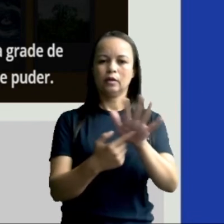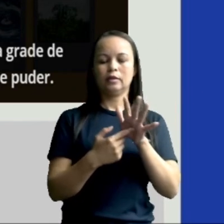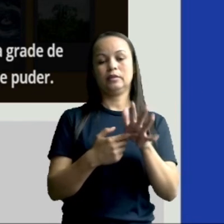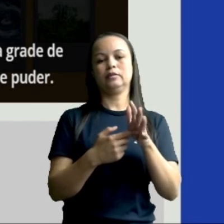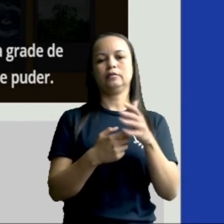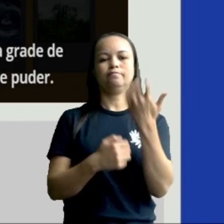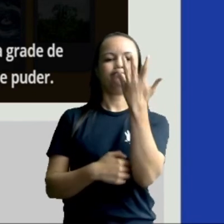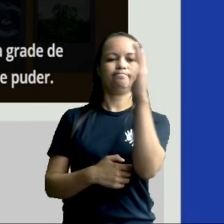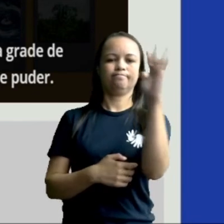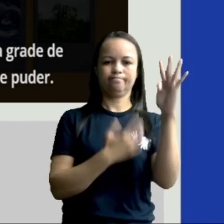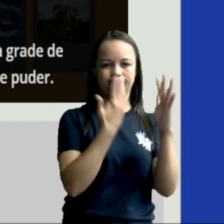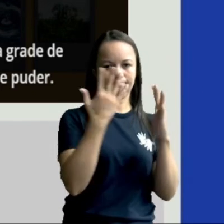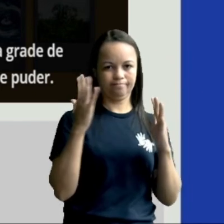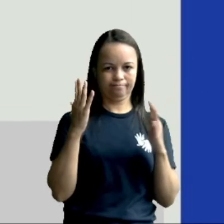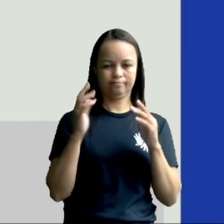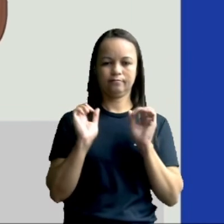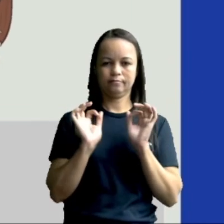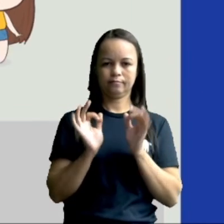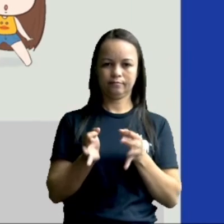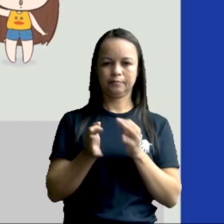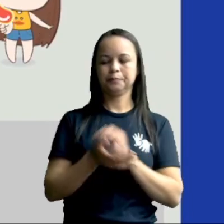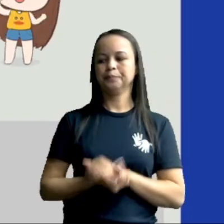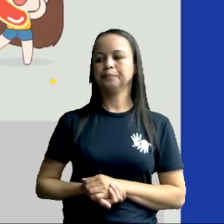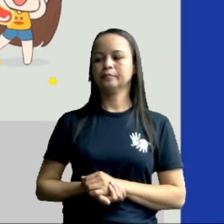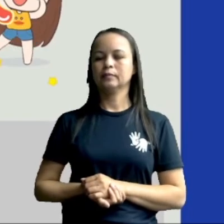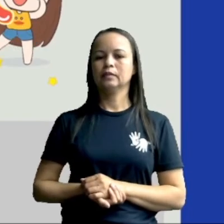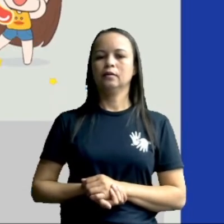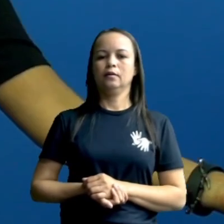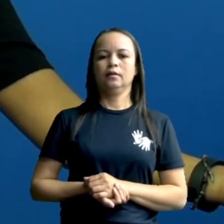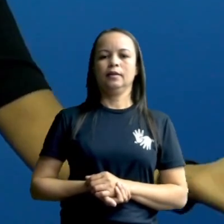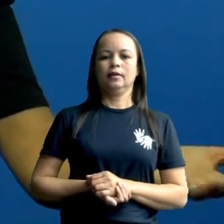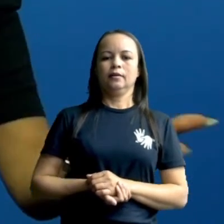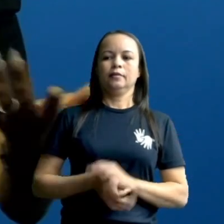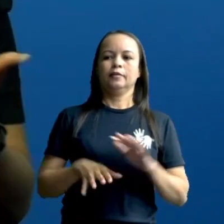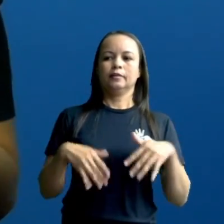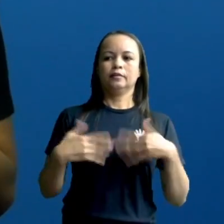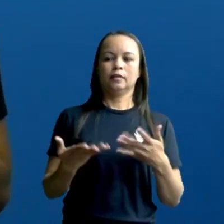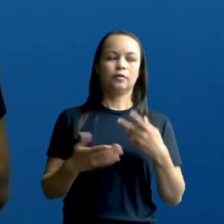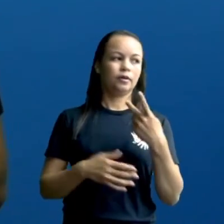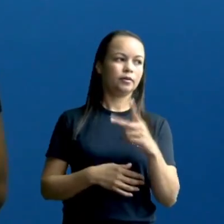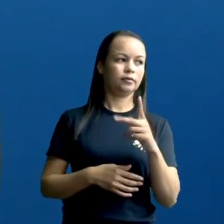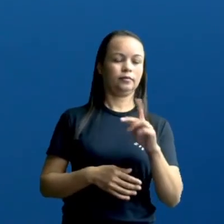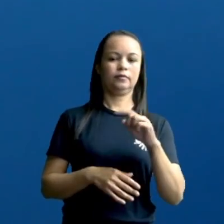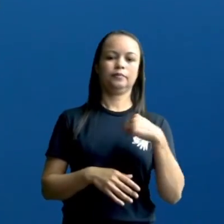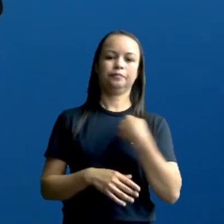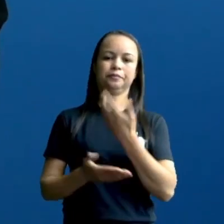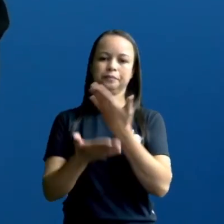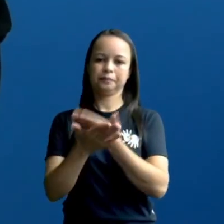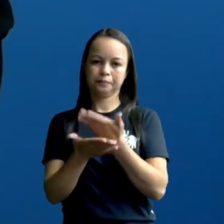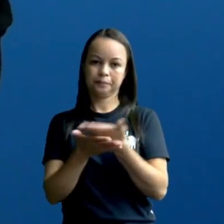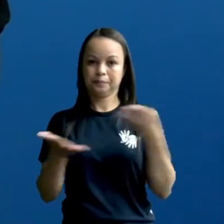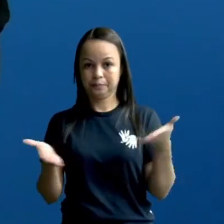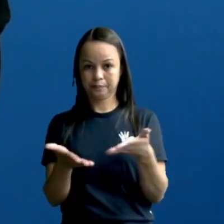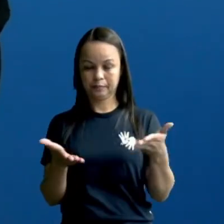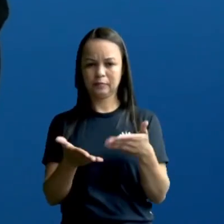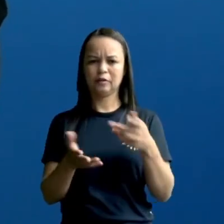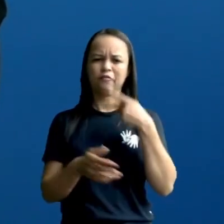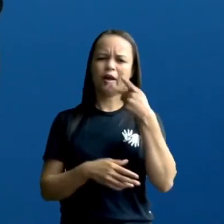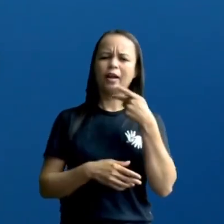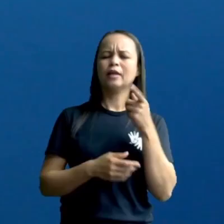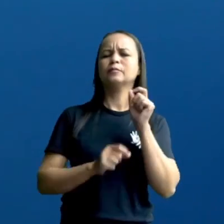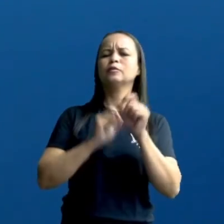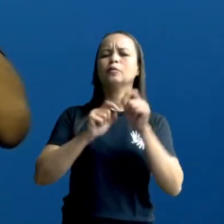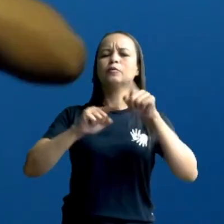na natureza. Tá bem? Então, minha gente, essa foi a nossa aula de hoje. Falamos sobre o que são